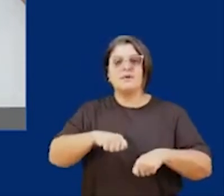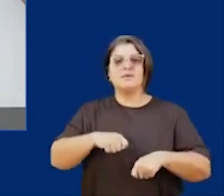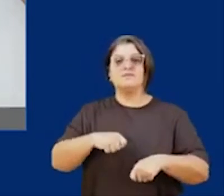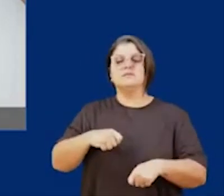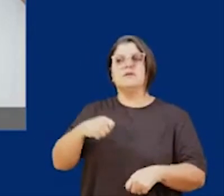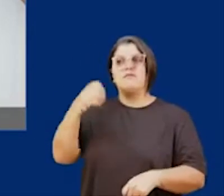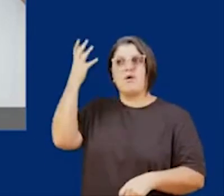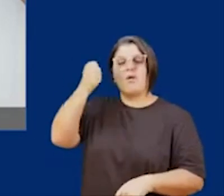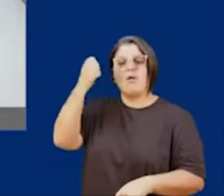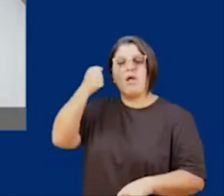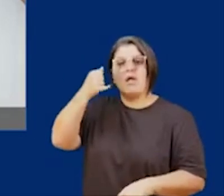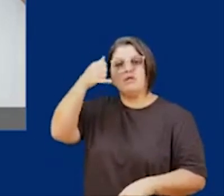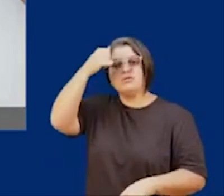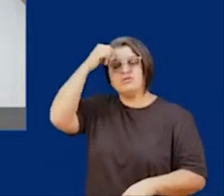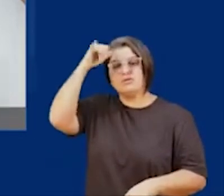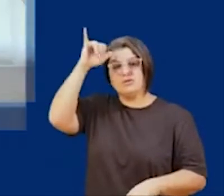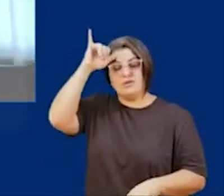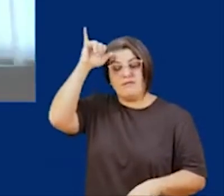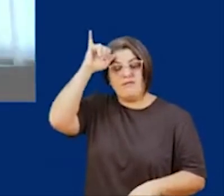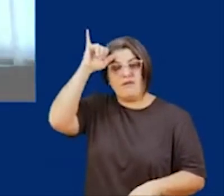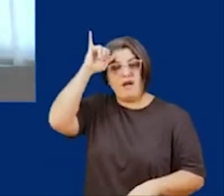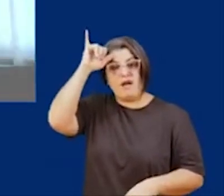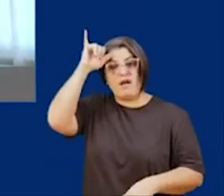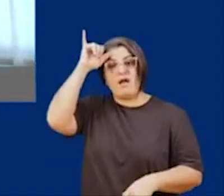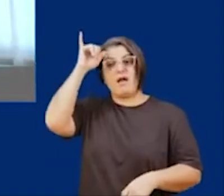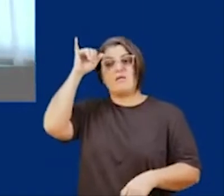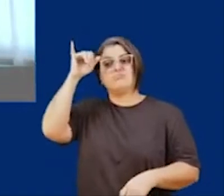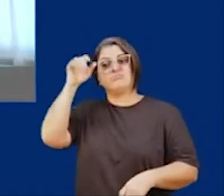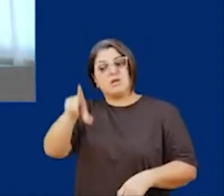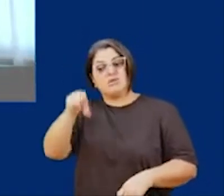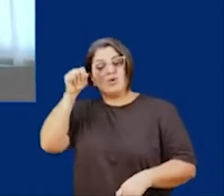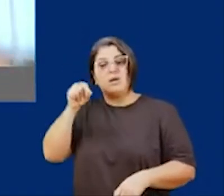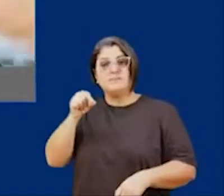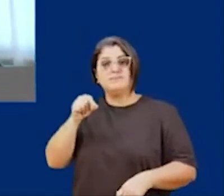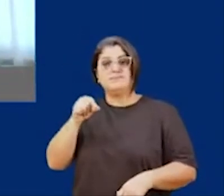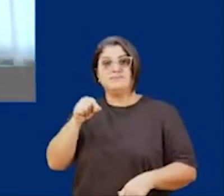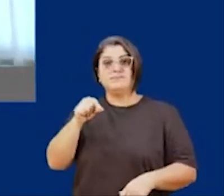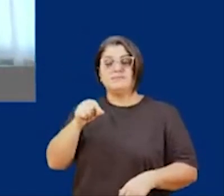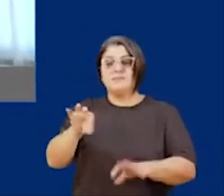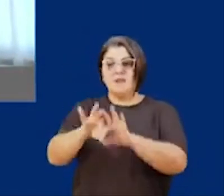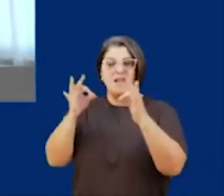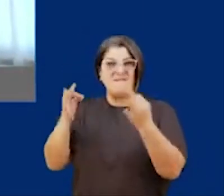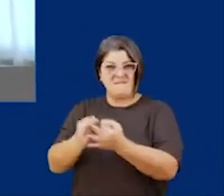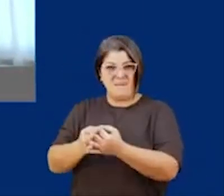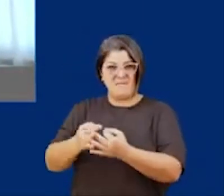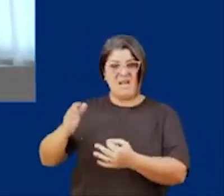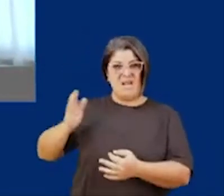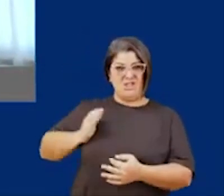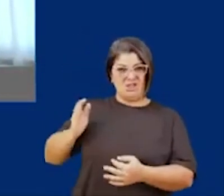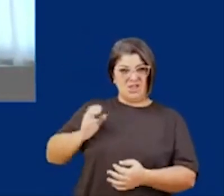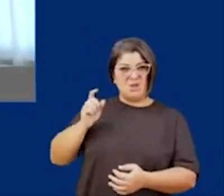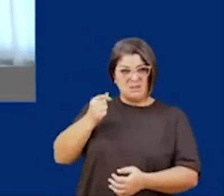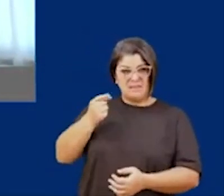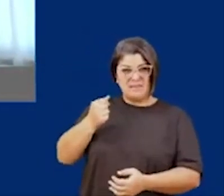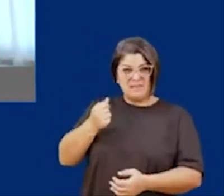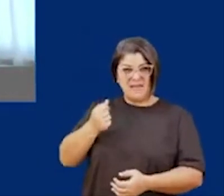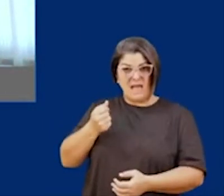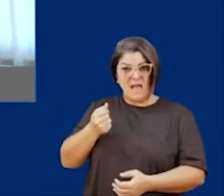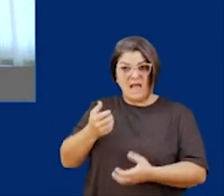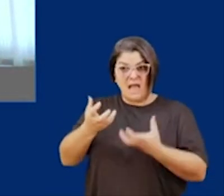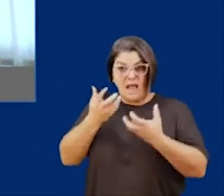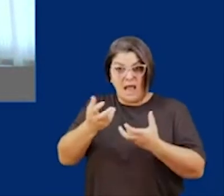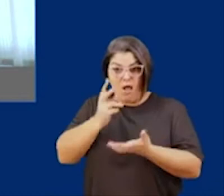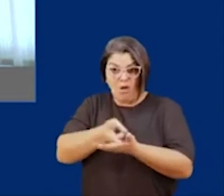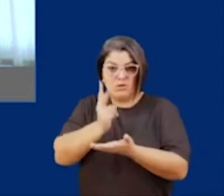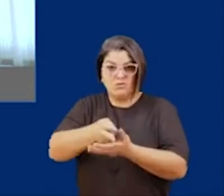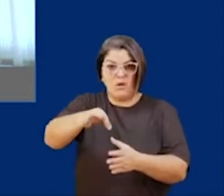alimento, como alternativa, né? Se a família tem recursos e quer seguir com fórmula até 1 ano de vida, para depois, tudo bem, mas a